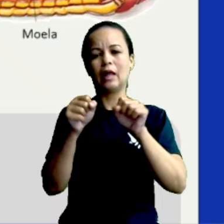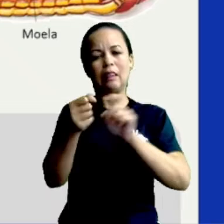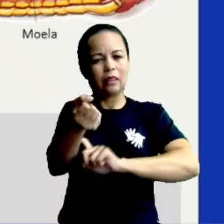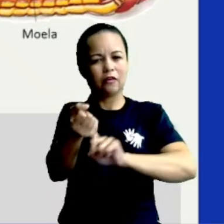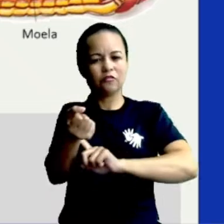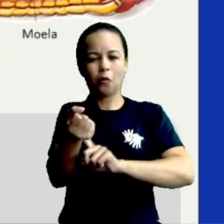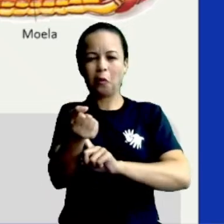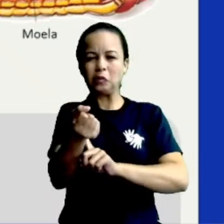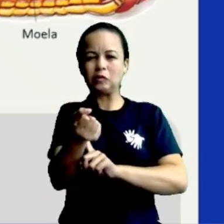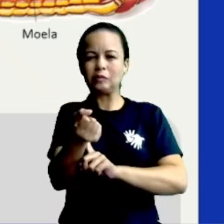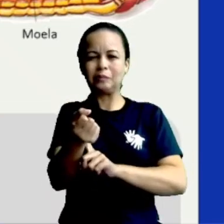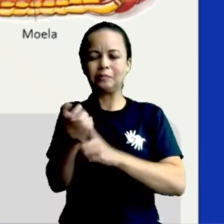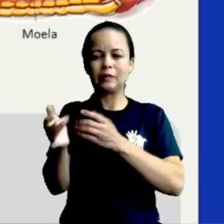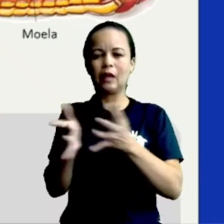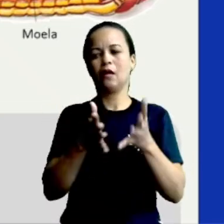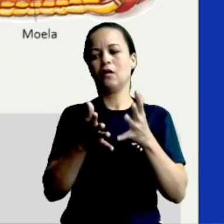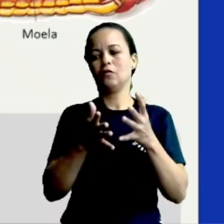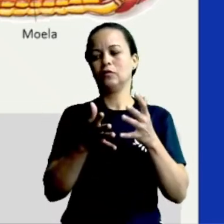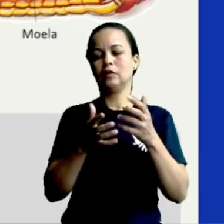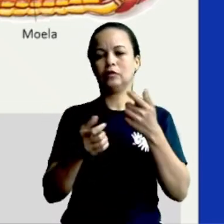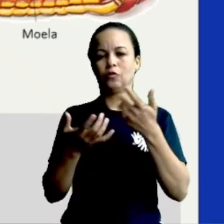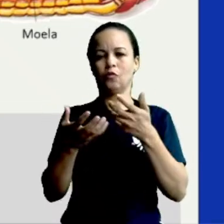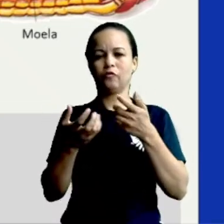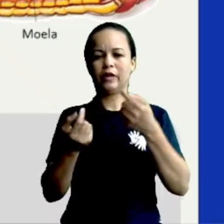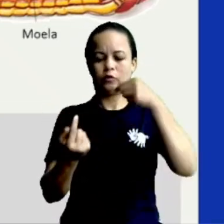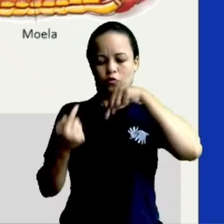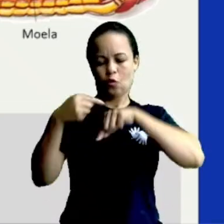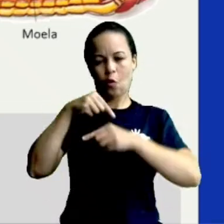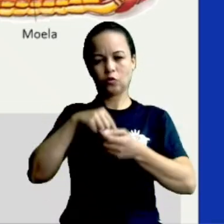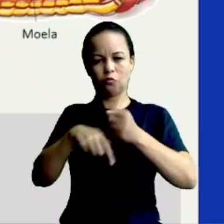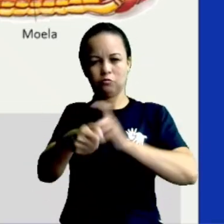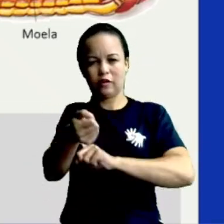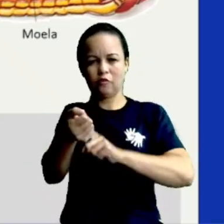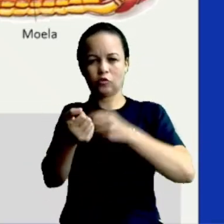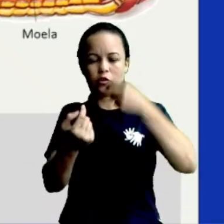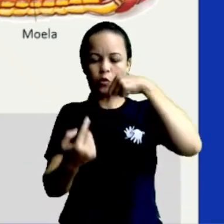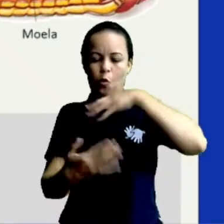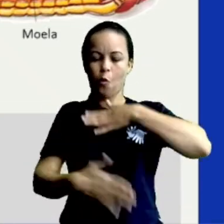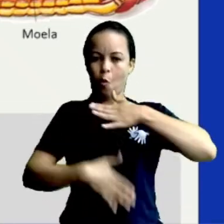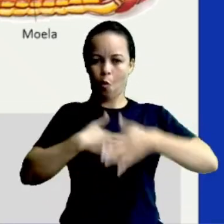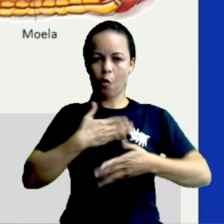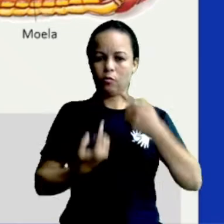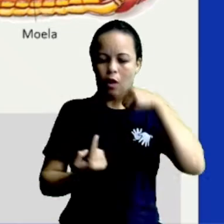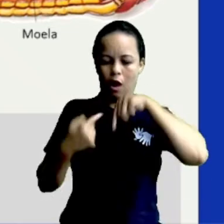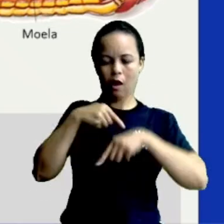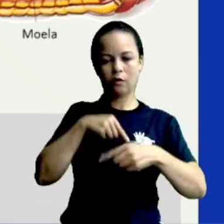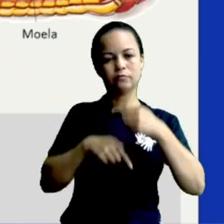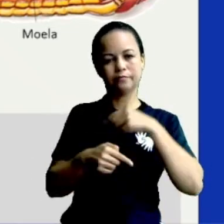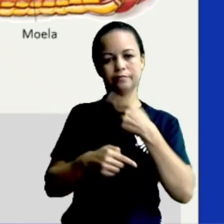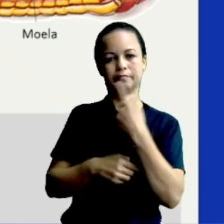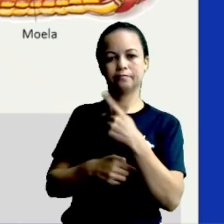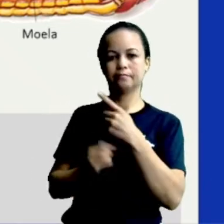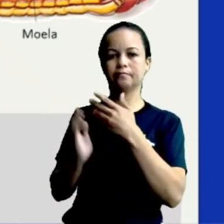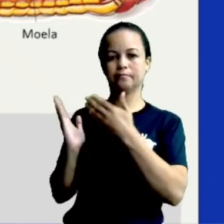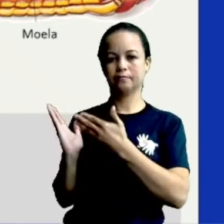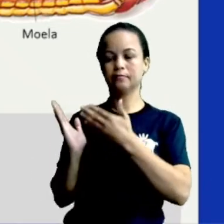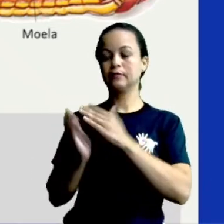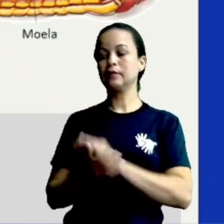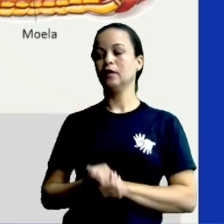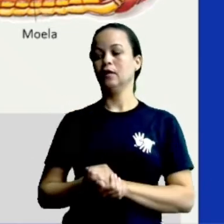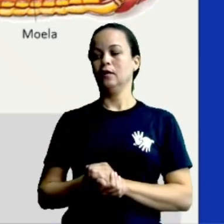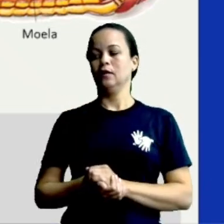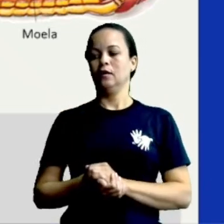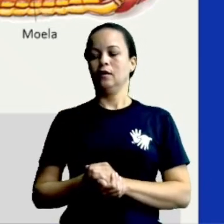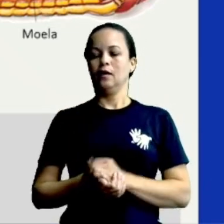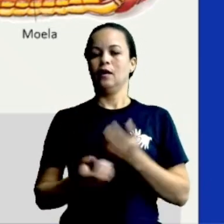mais complexo, né, com diversos cordões nervosos que acompanham todo o seu corpo. A partir de então, até